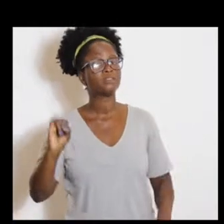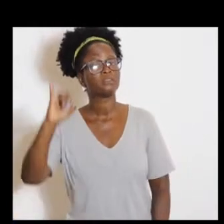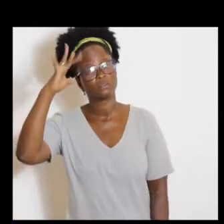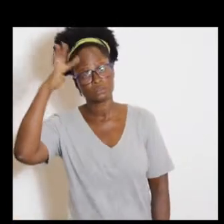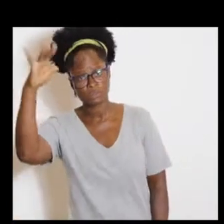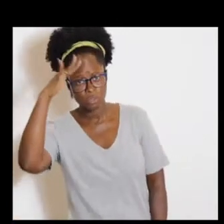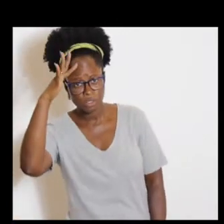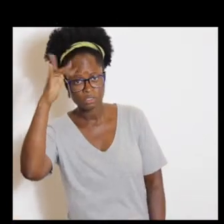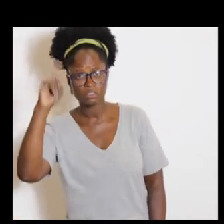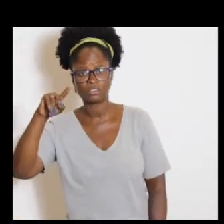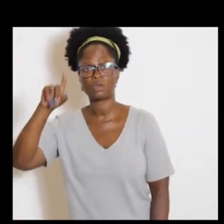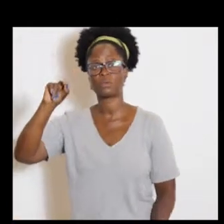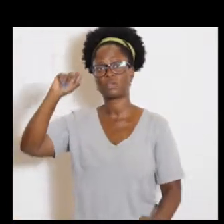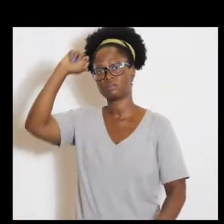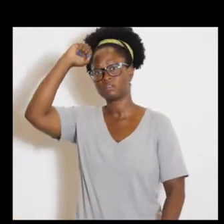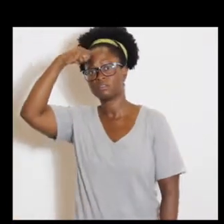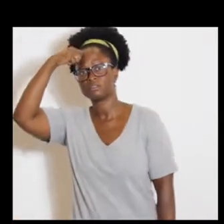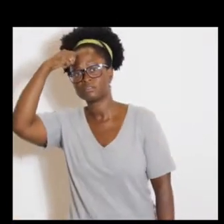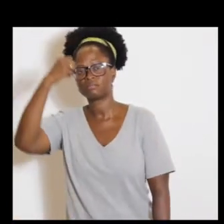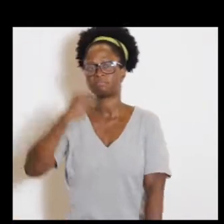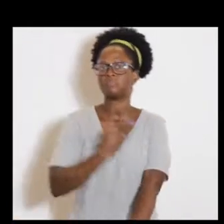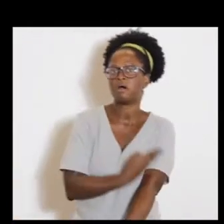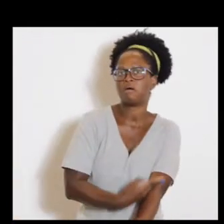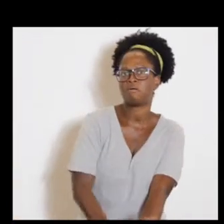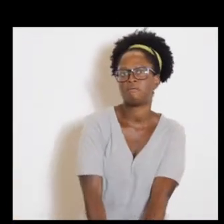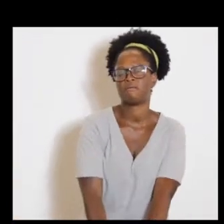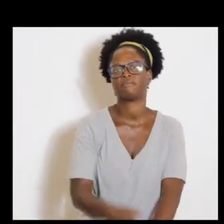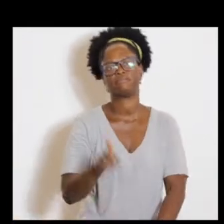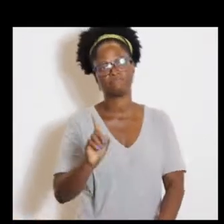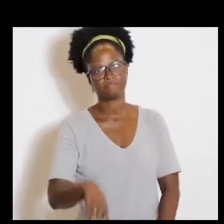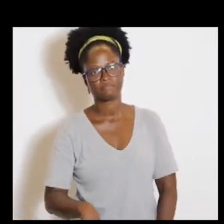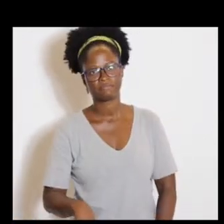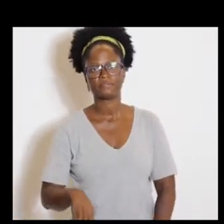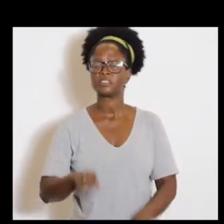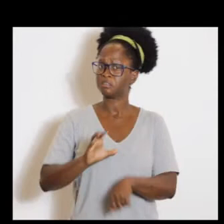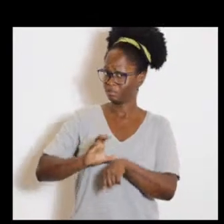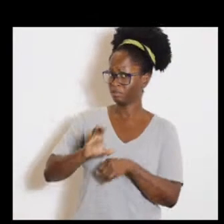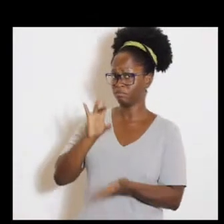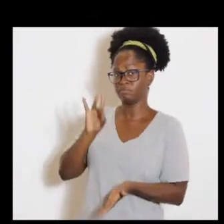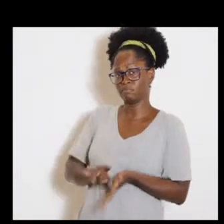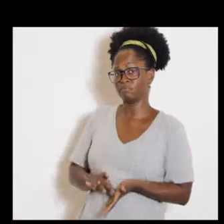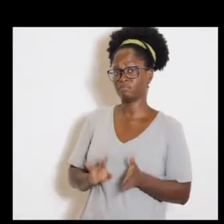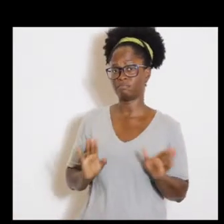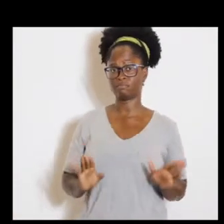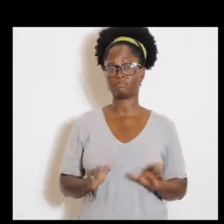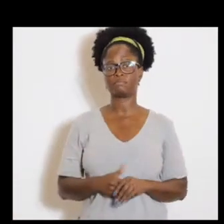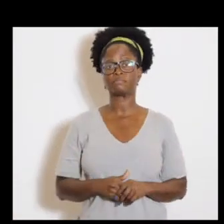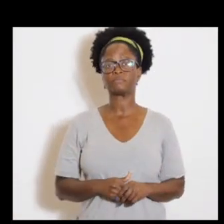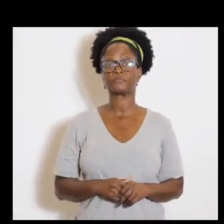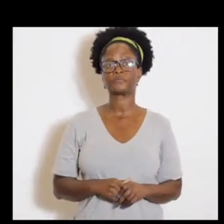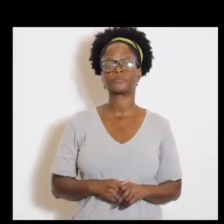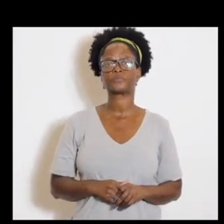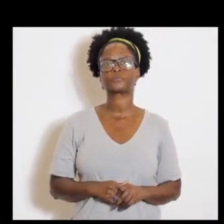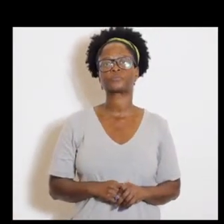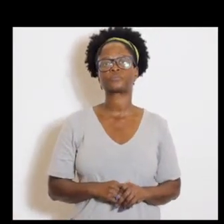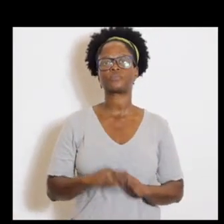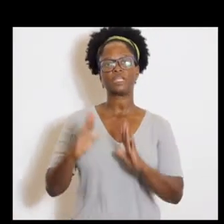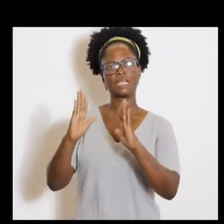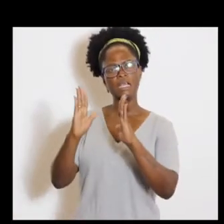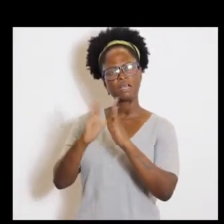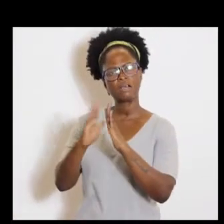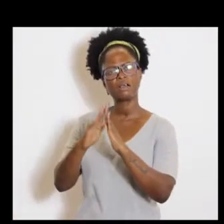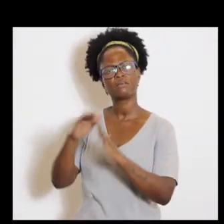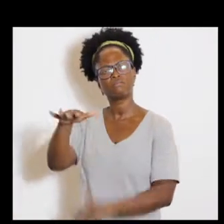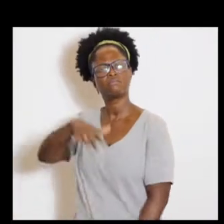seriam pretos seriam brancos cinza de fato morava embaixo